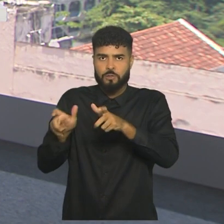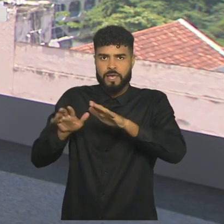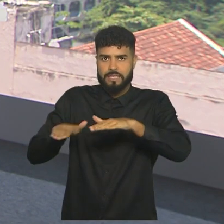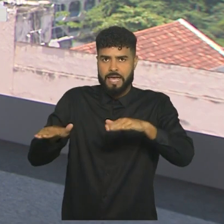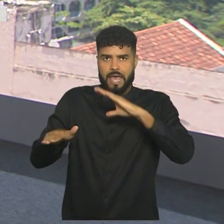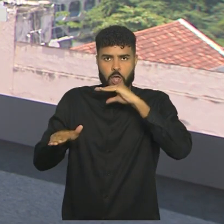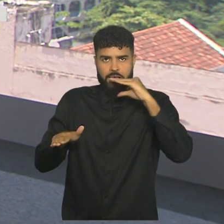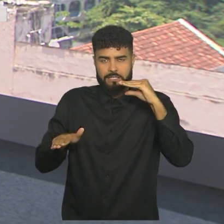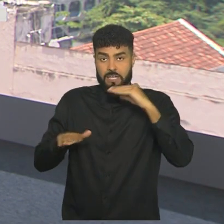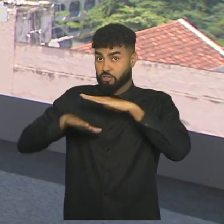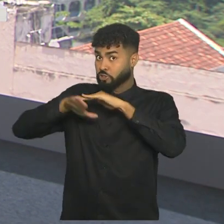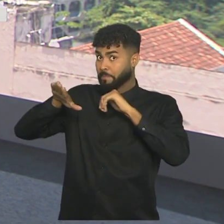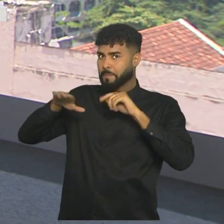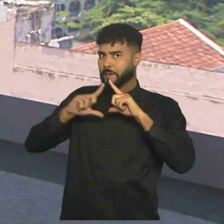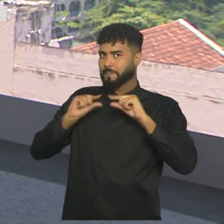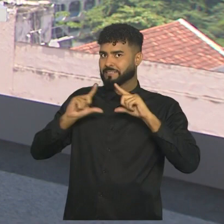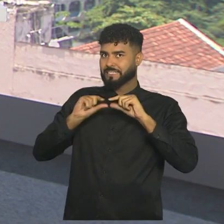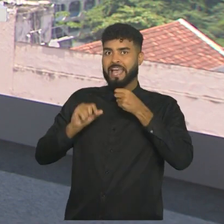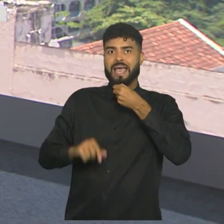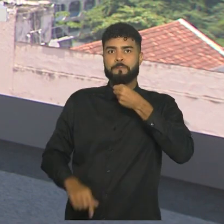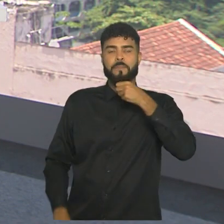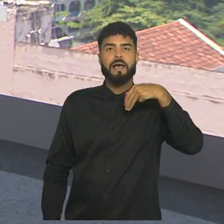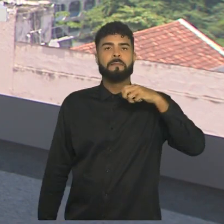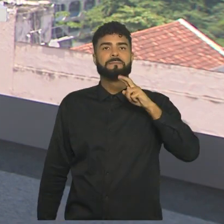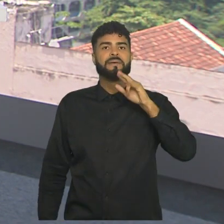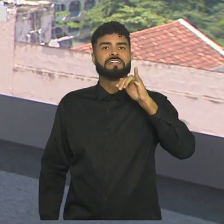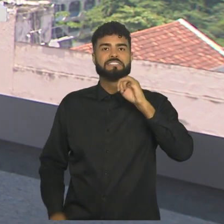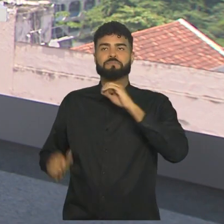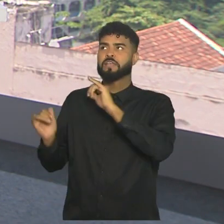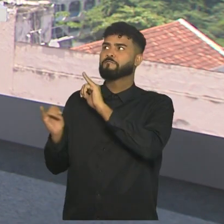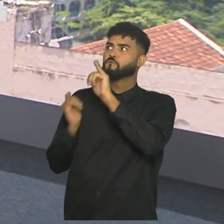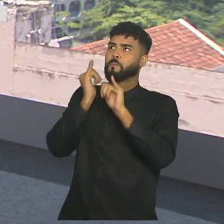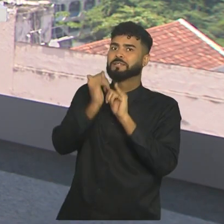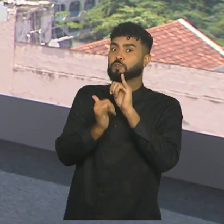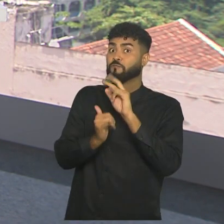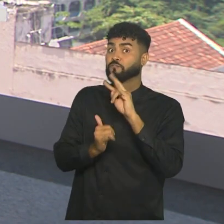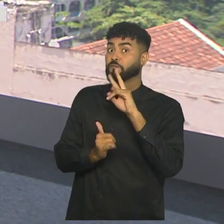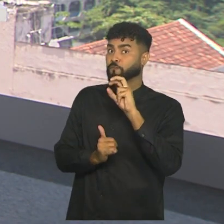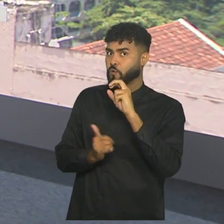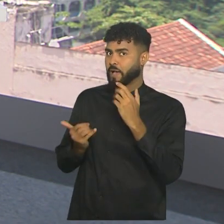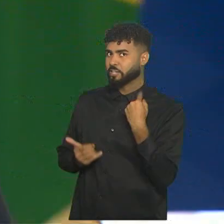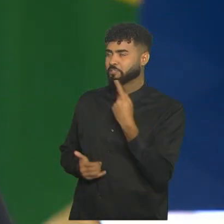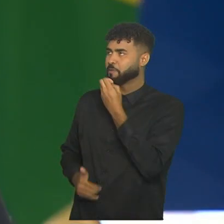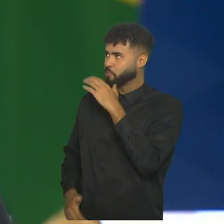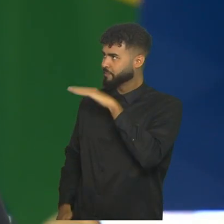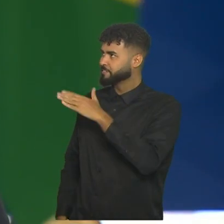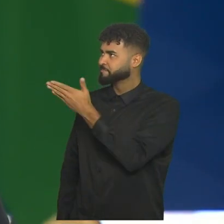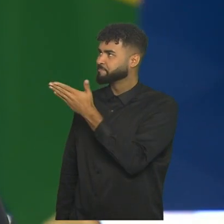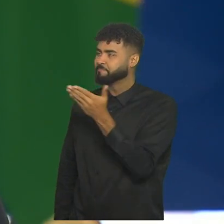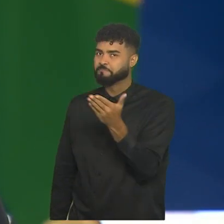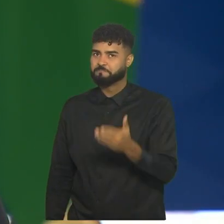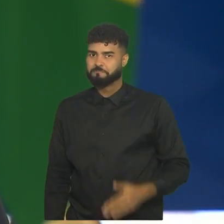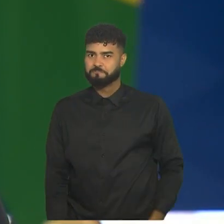com a repórter Márcia Fernandes, que traz as informações ao vivo para a gente. Boa tarde, Márcia.